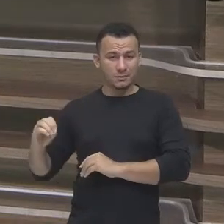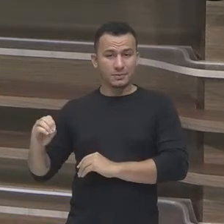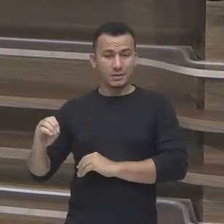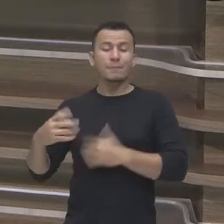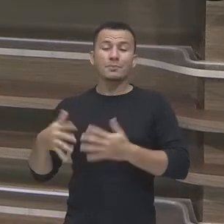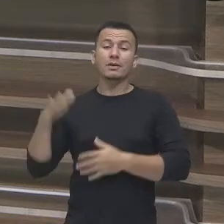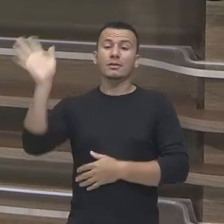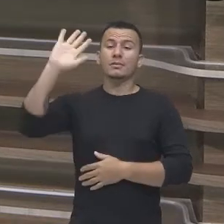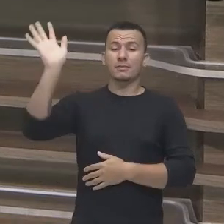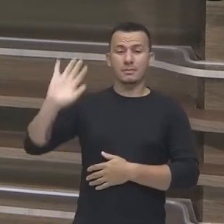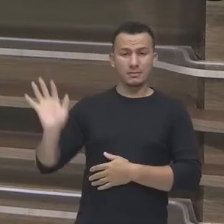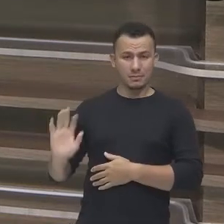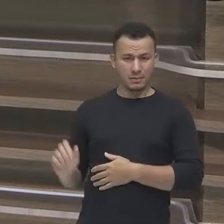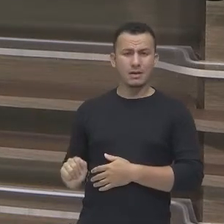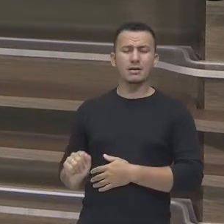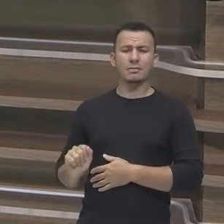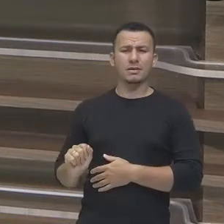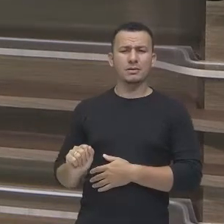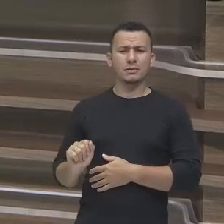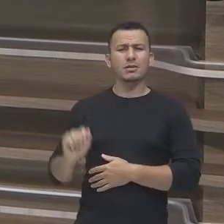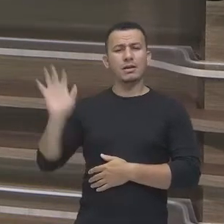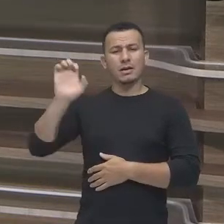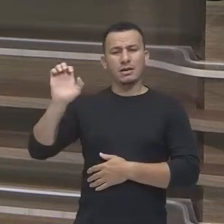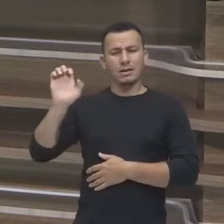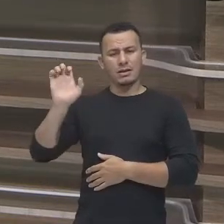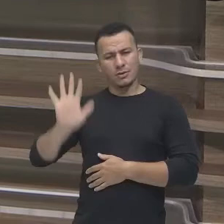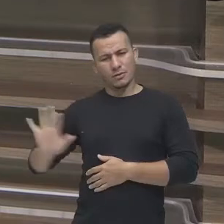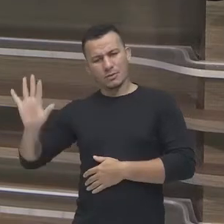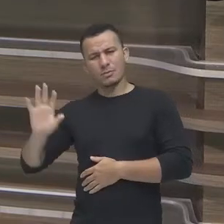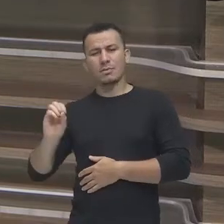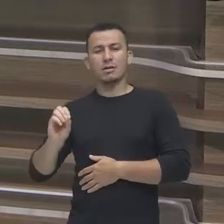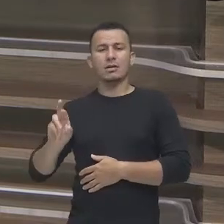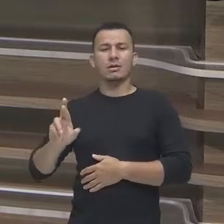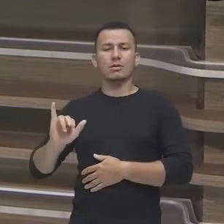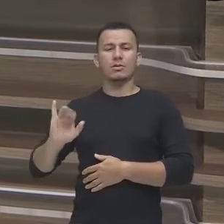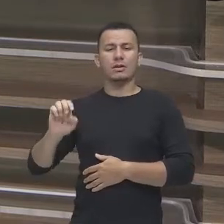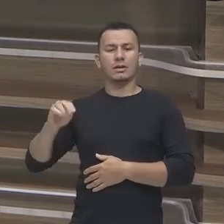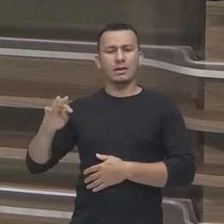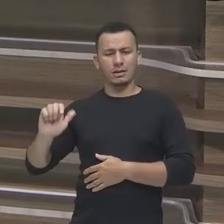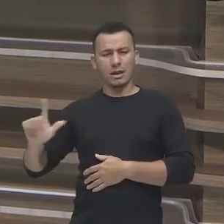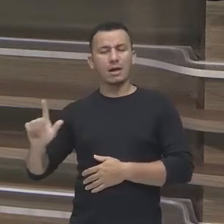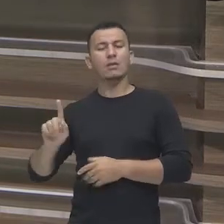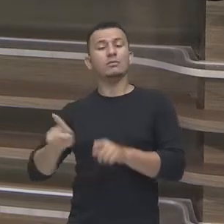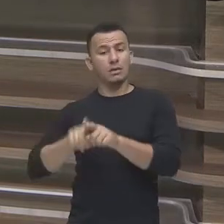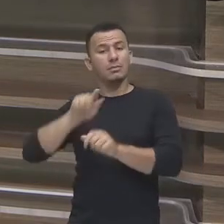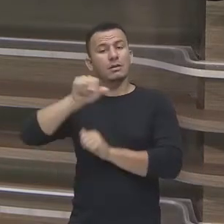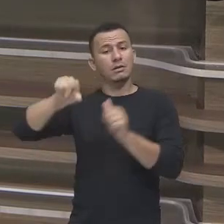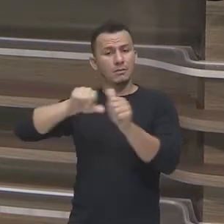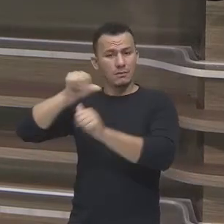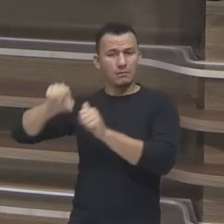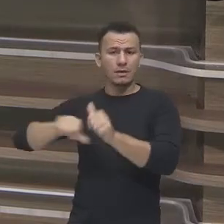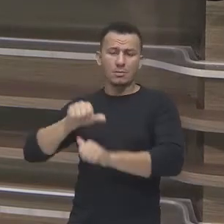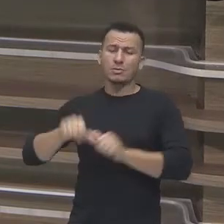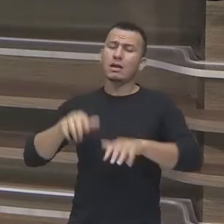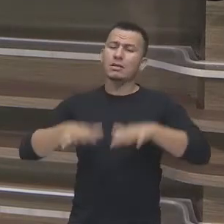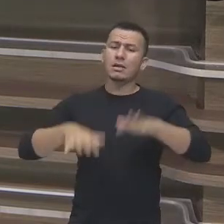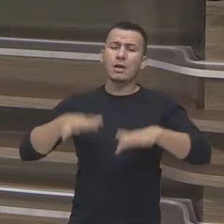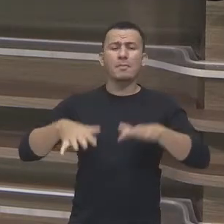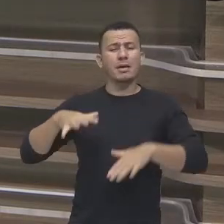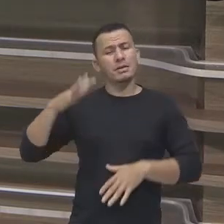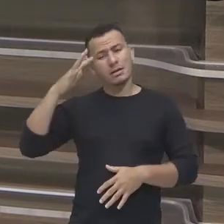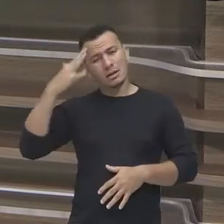o mapa, pessoal, não só da Europa Oriental, como também no mundo todo, vai mudando, né, de acordo com decisões aí